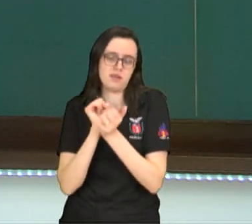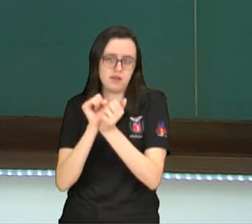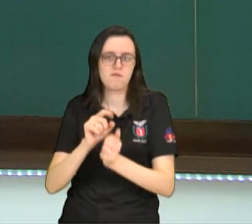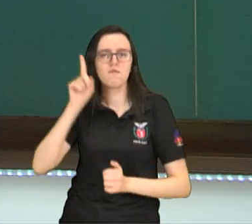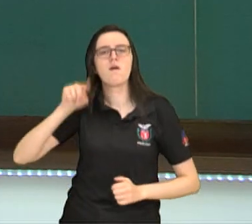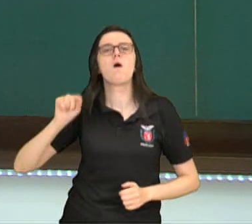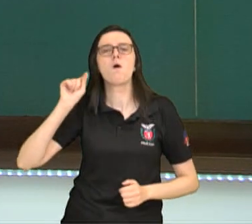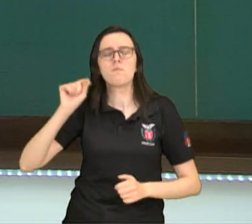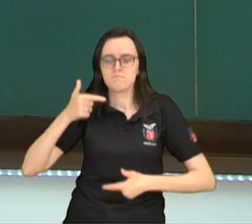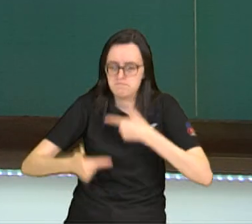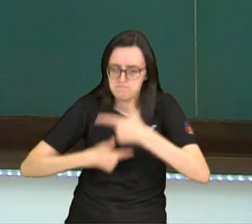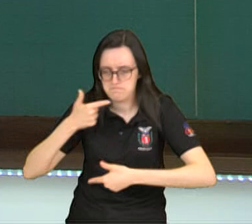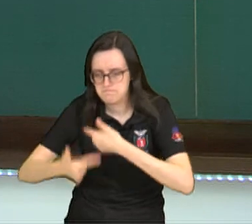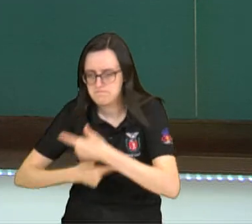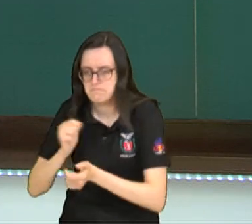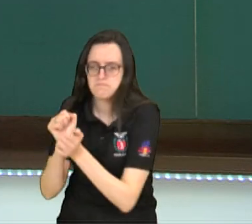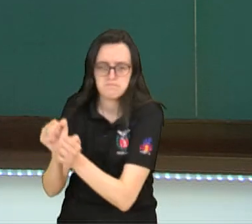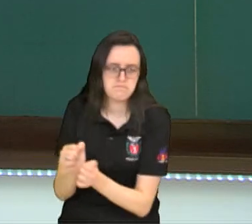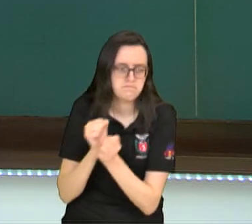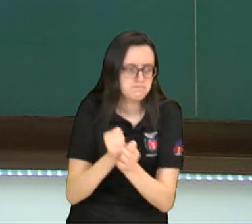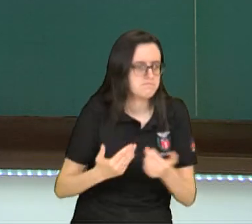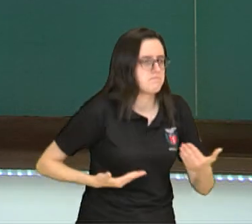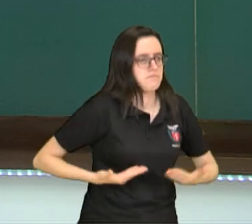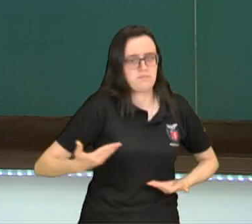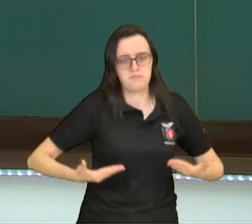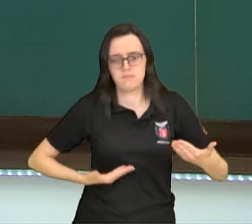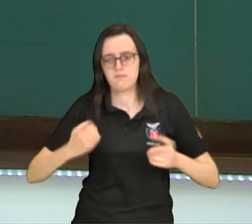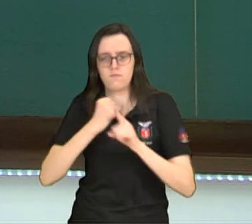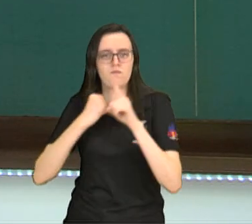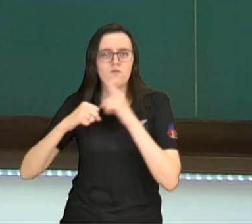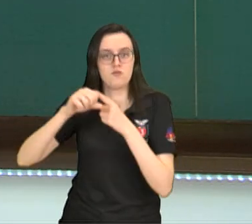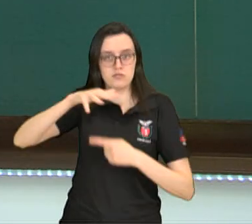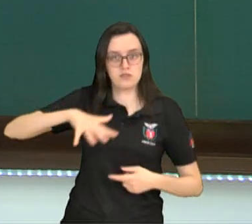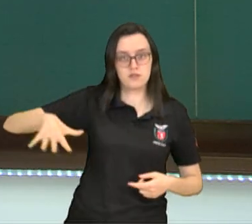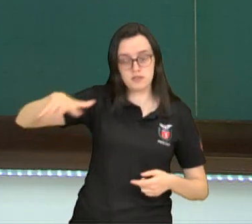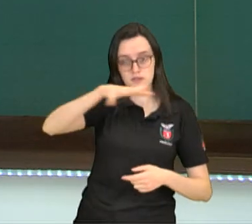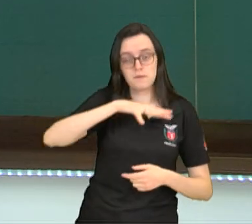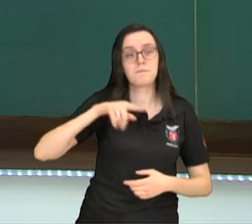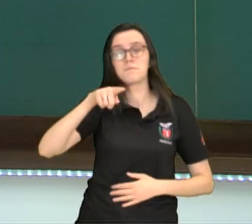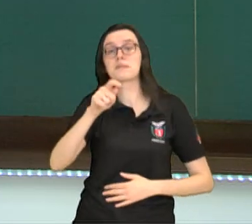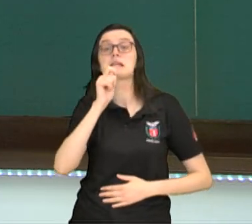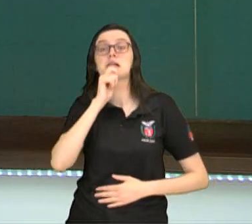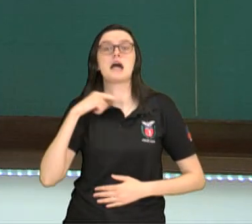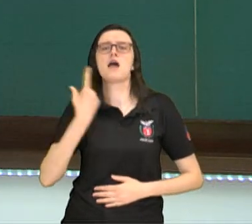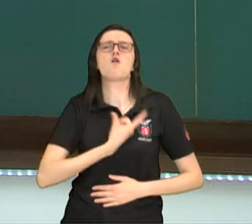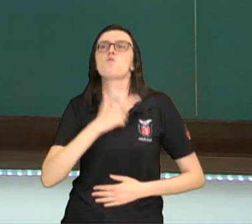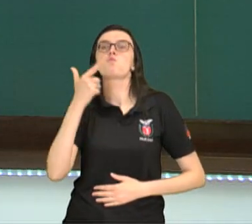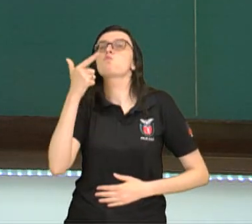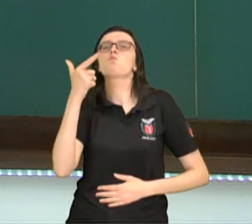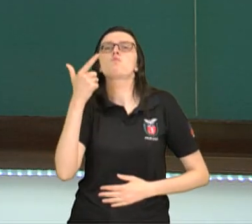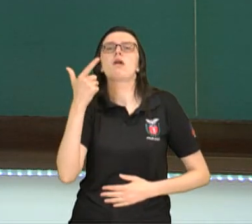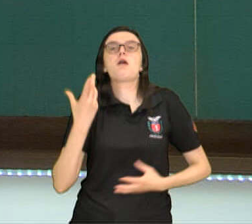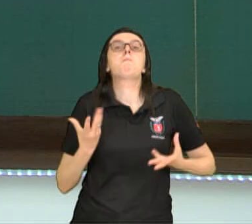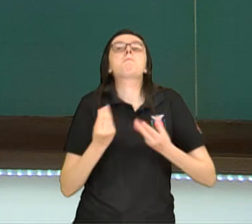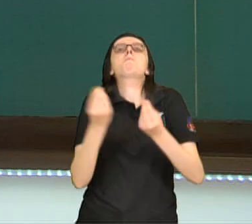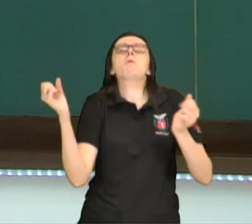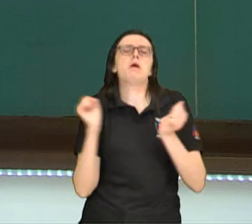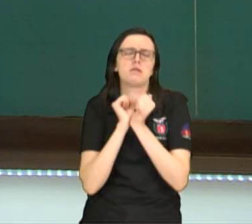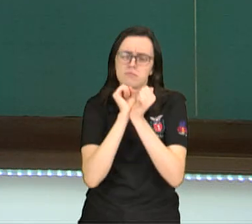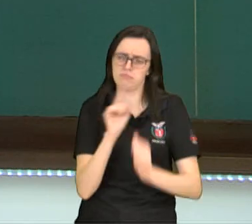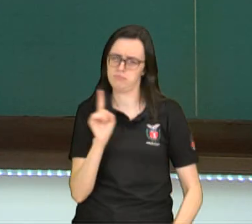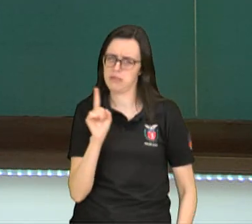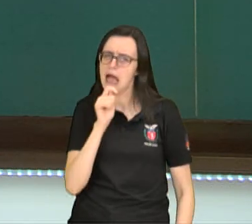os que mantinham a questão do trabalho nessa sociedade monárquica. Aqui ainda não temos um grande número de